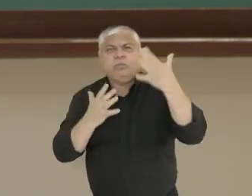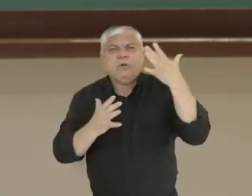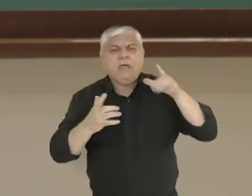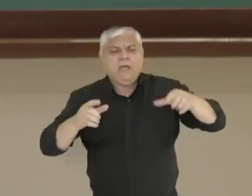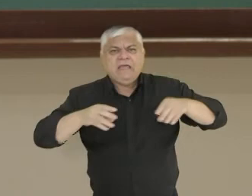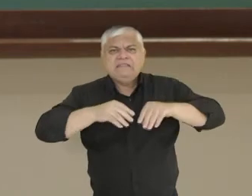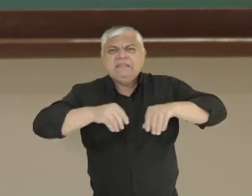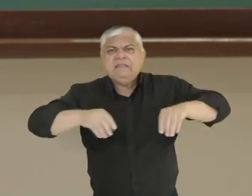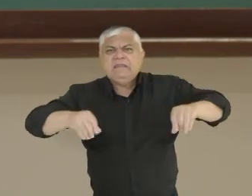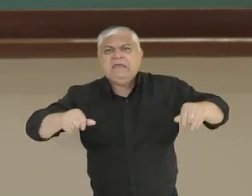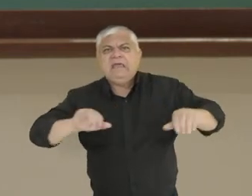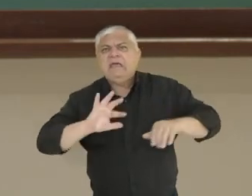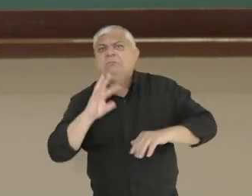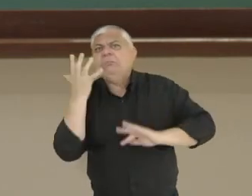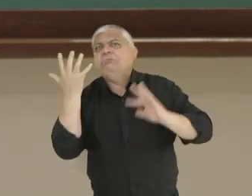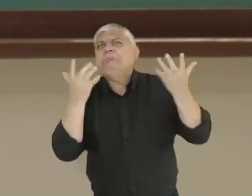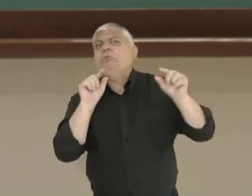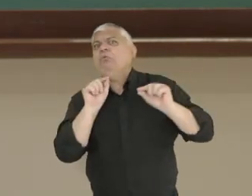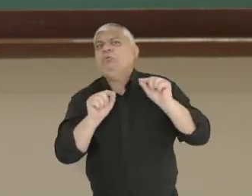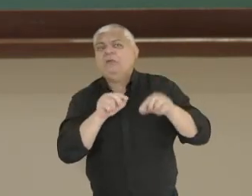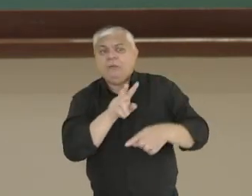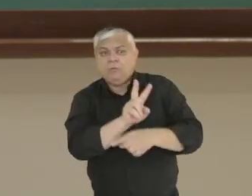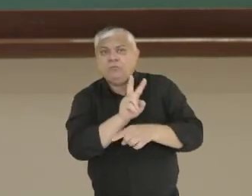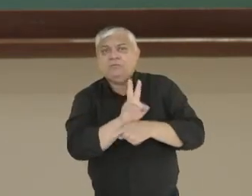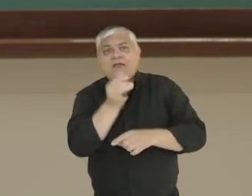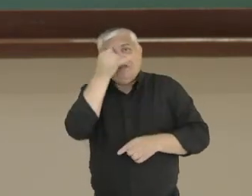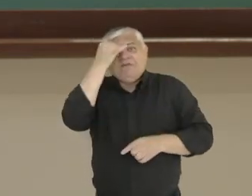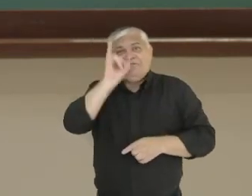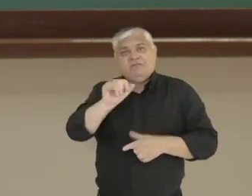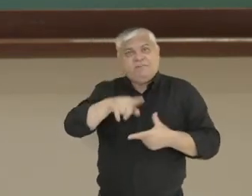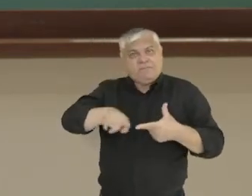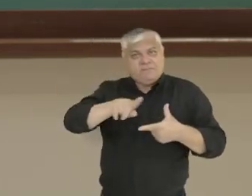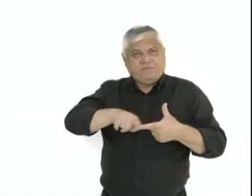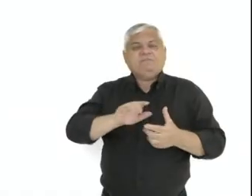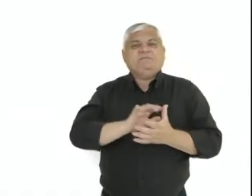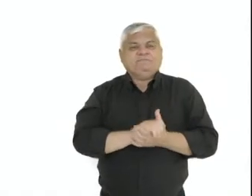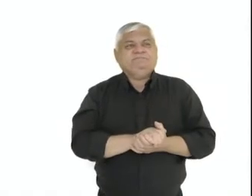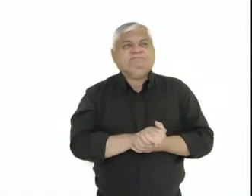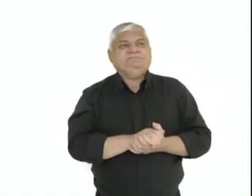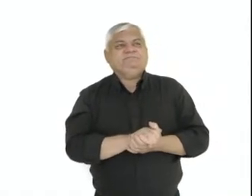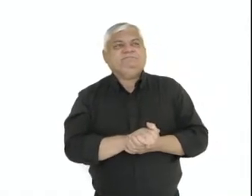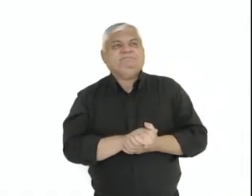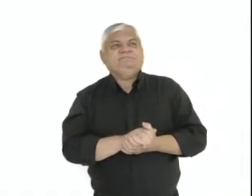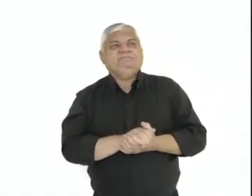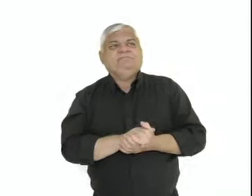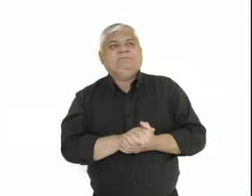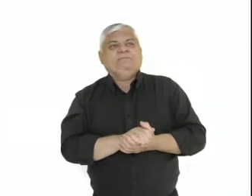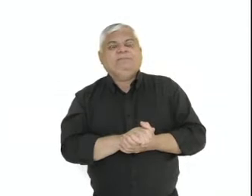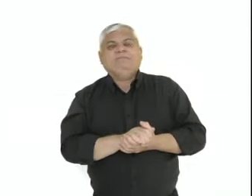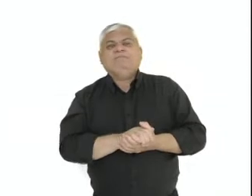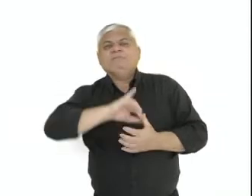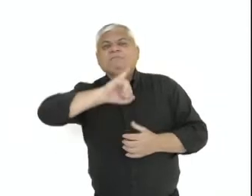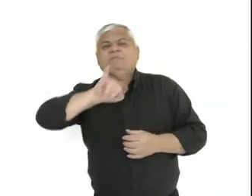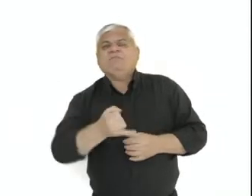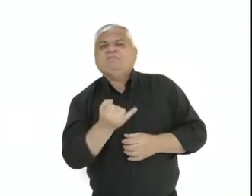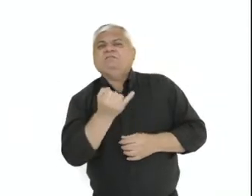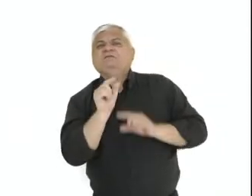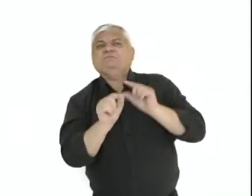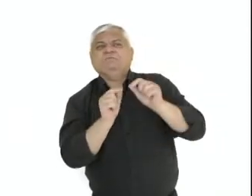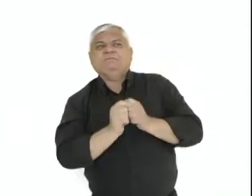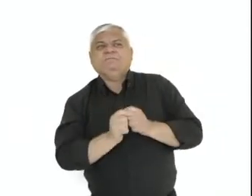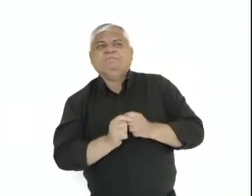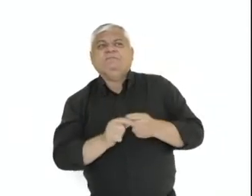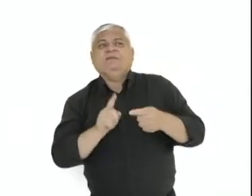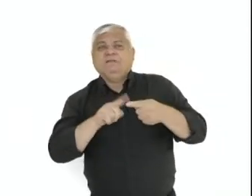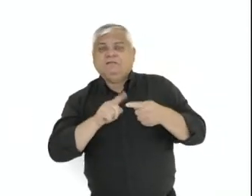e ainda prevenir alguns problemas ambientais. Dá uma olhada aqui, ó. Vantagens são maior